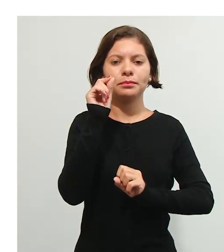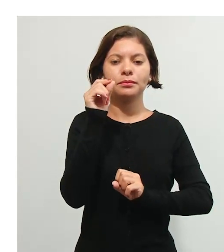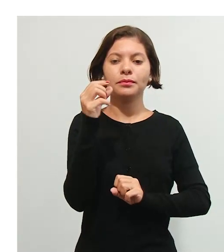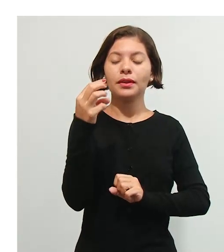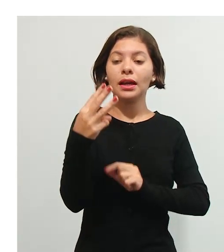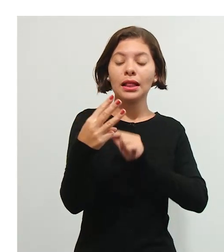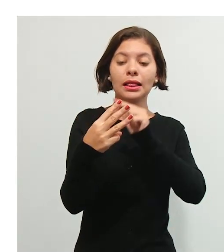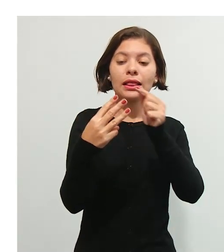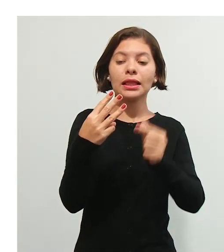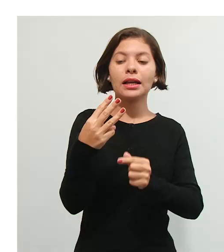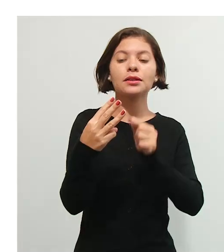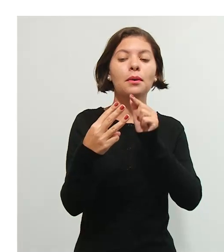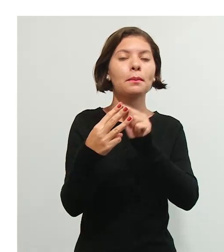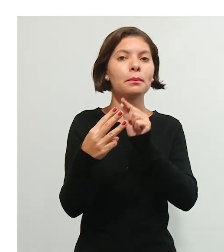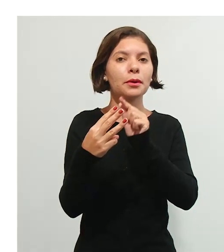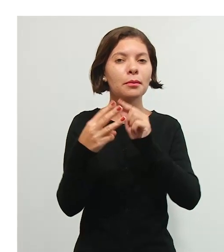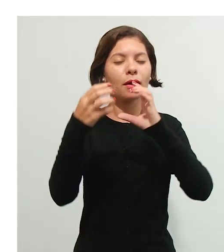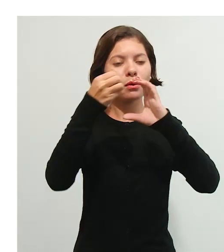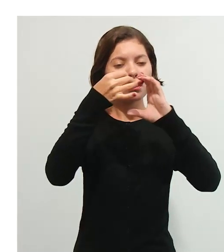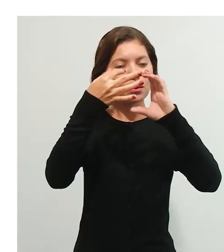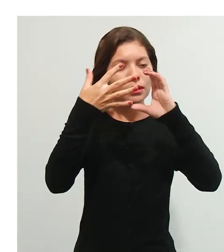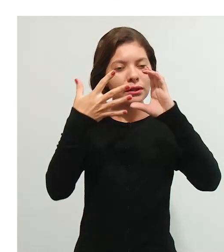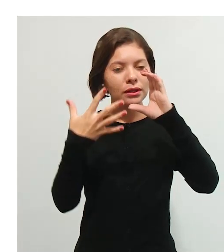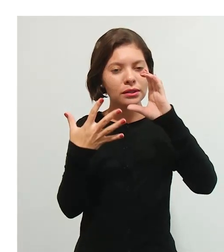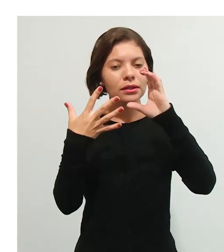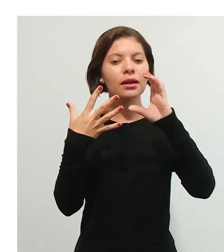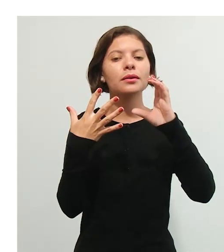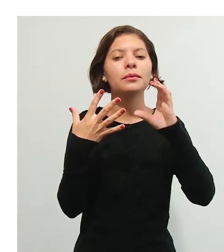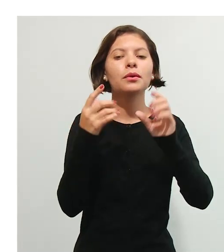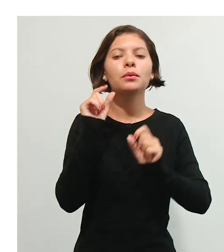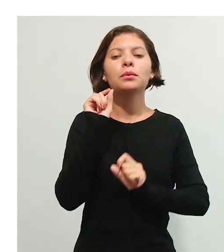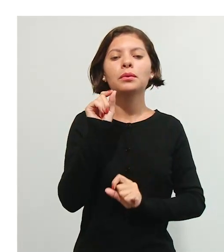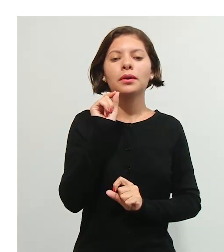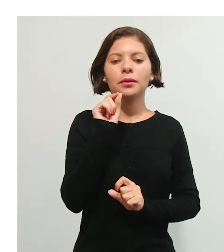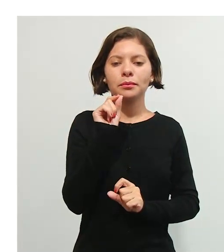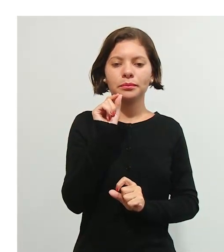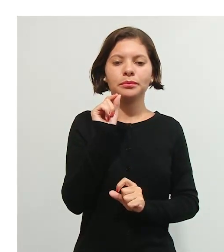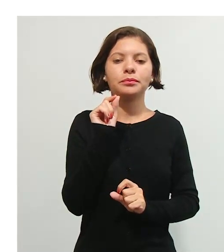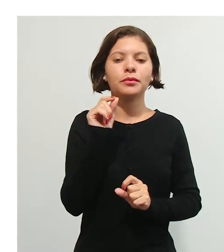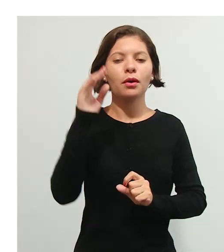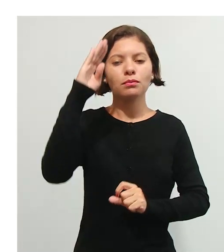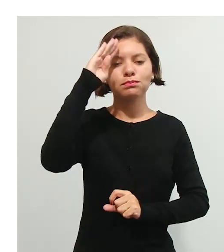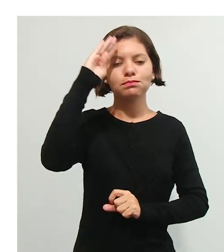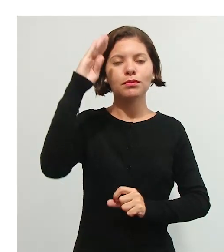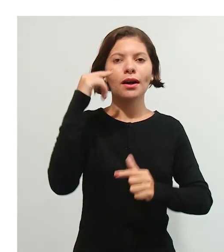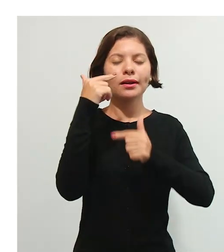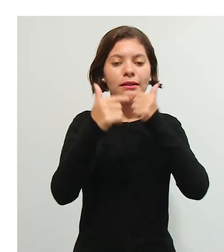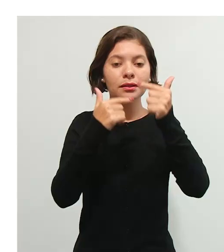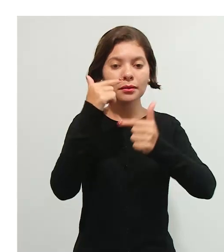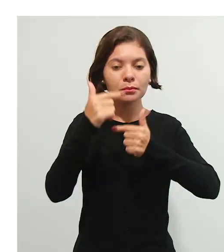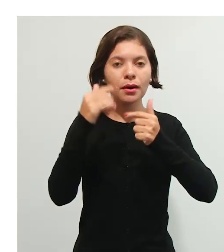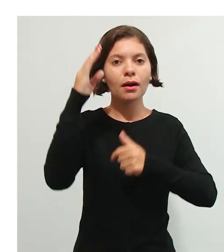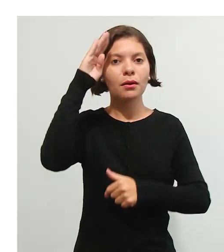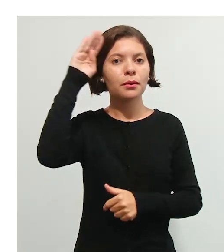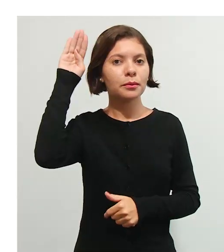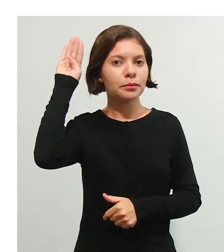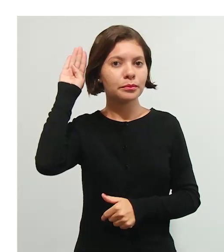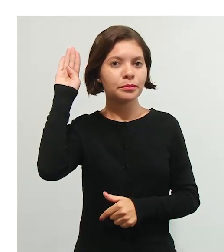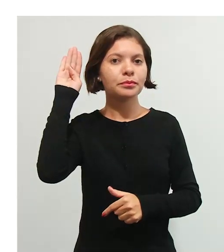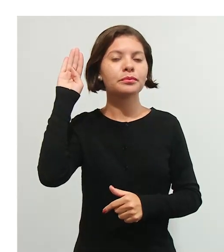são três O Primeiro deles caracterizar caracterizar os principais trabalhos